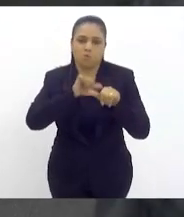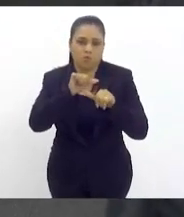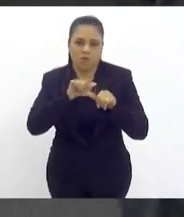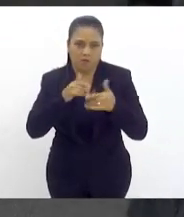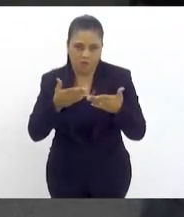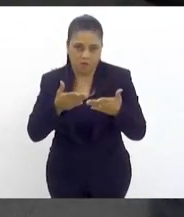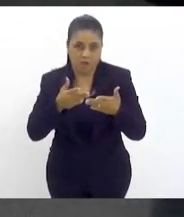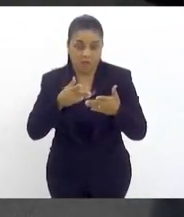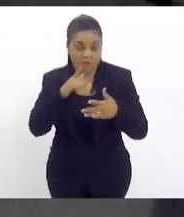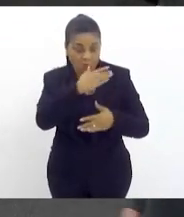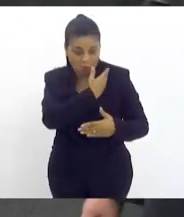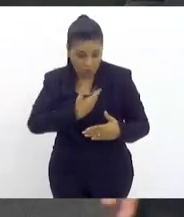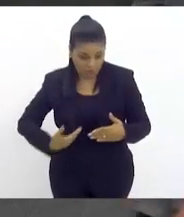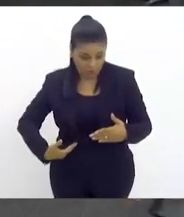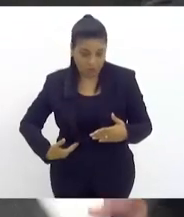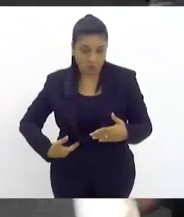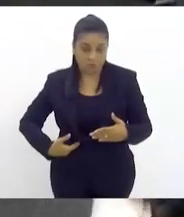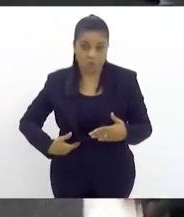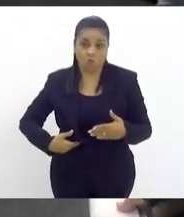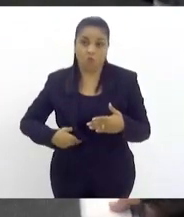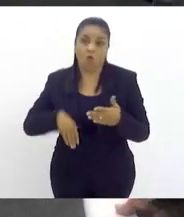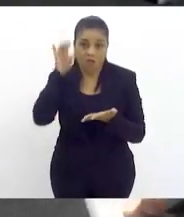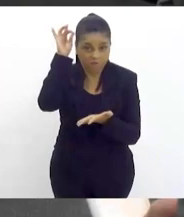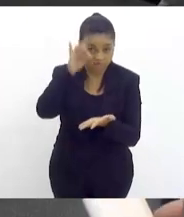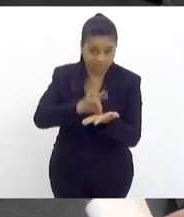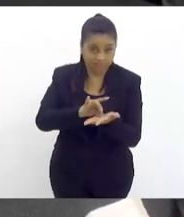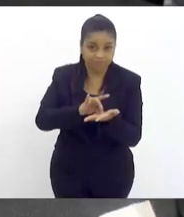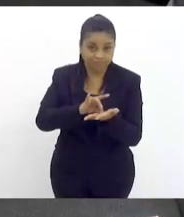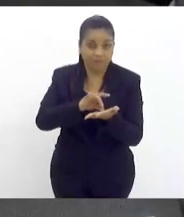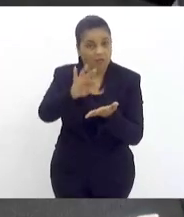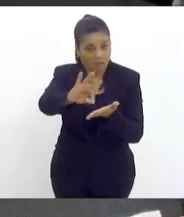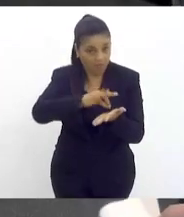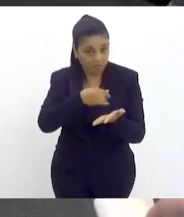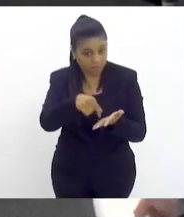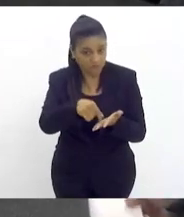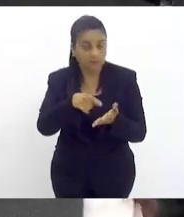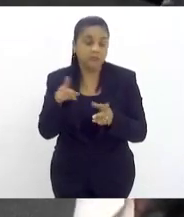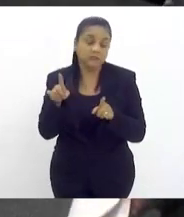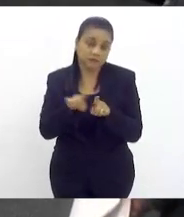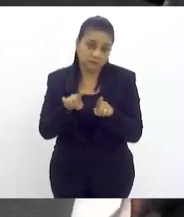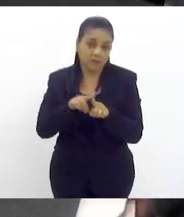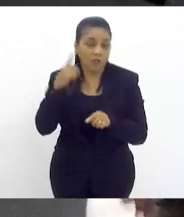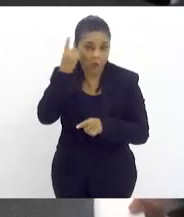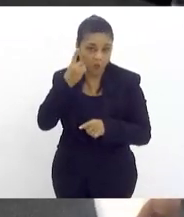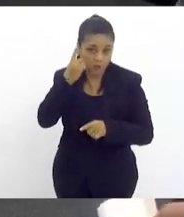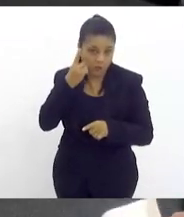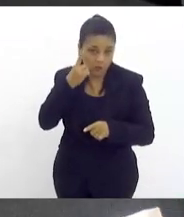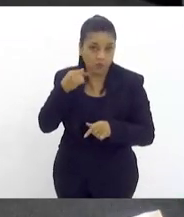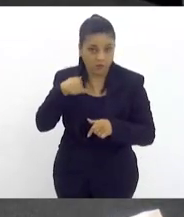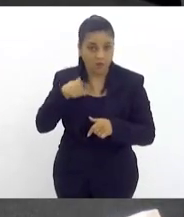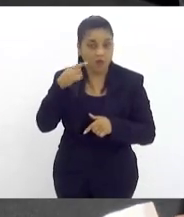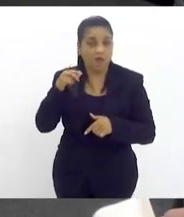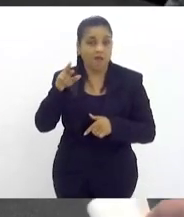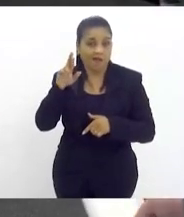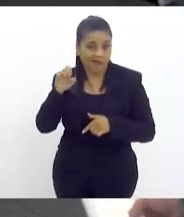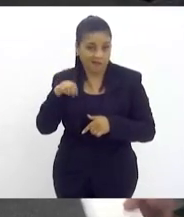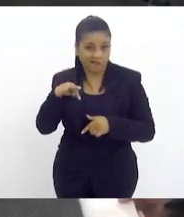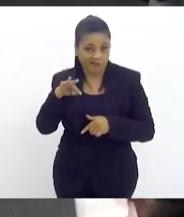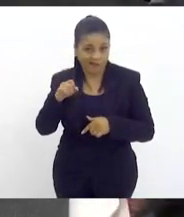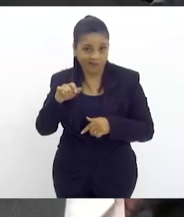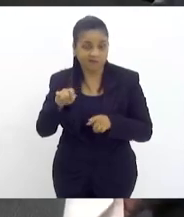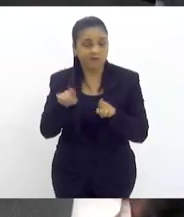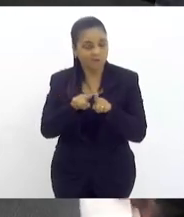prerrogativa é a do governador, mas é também uma prerrogativa dela, enquanto parlamentar, fazer essa